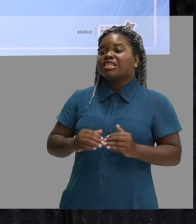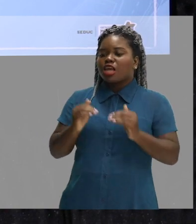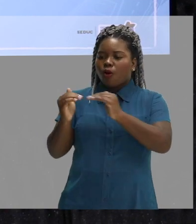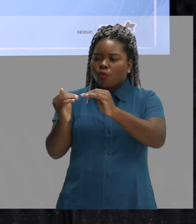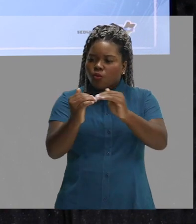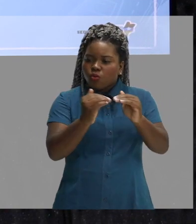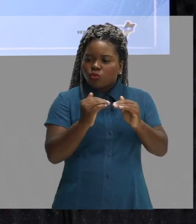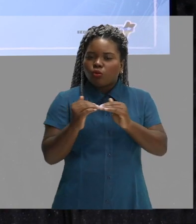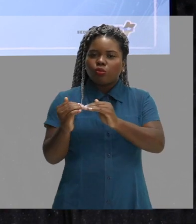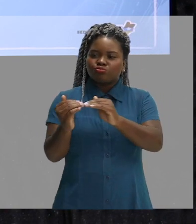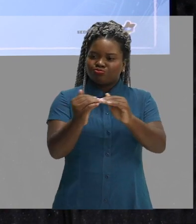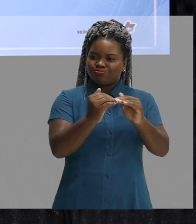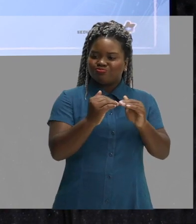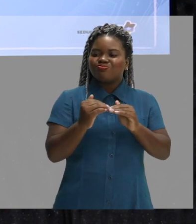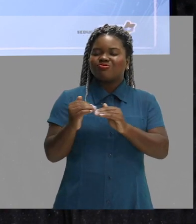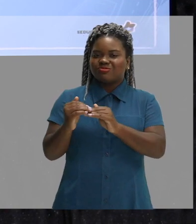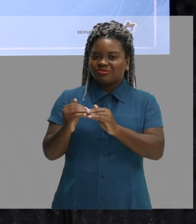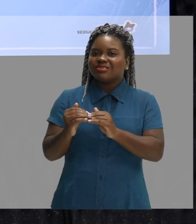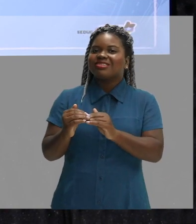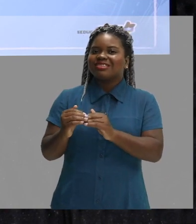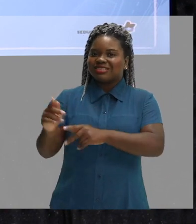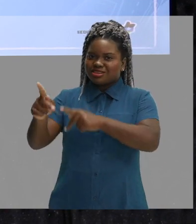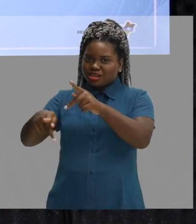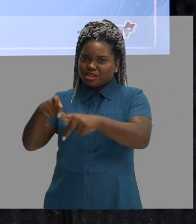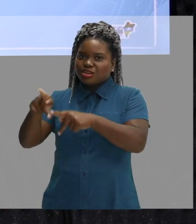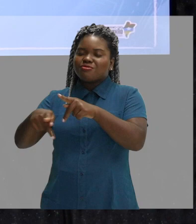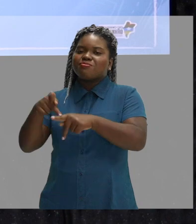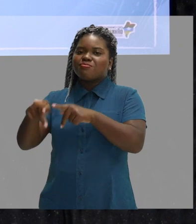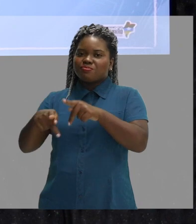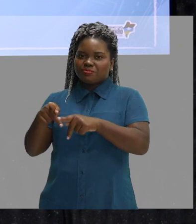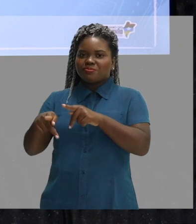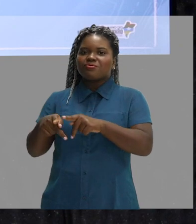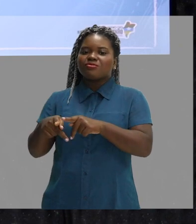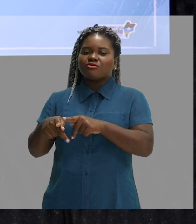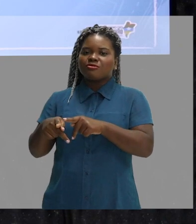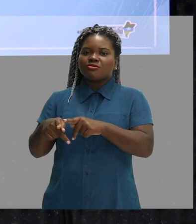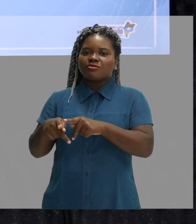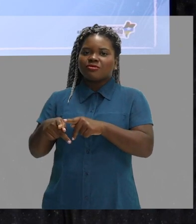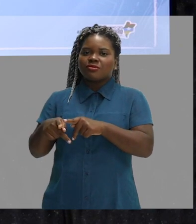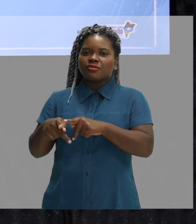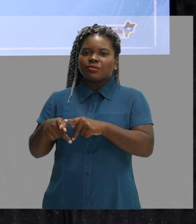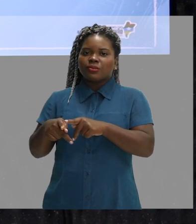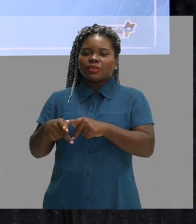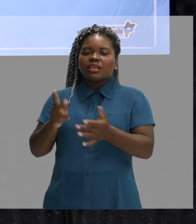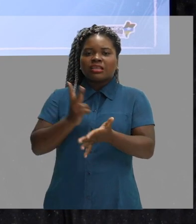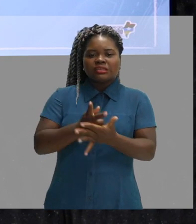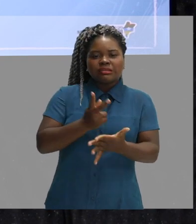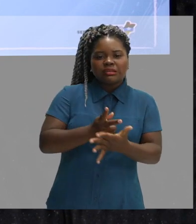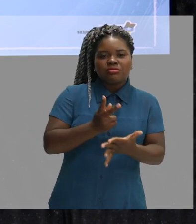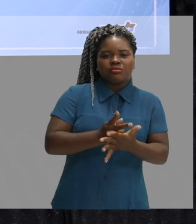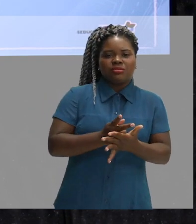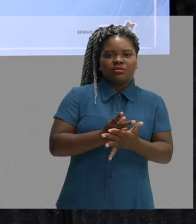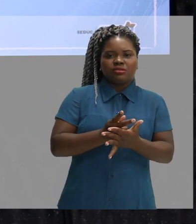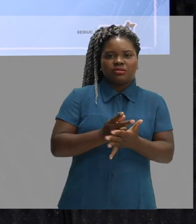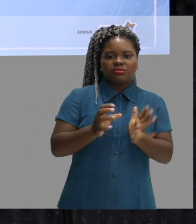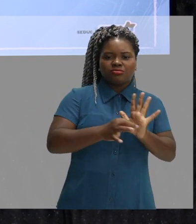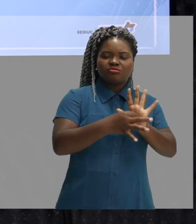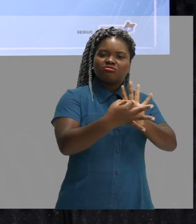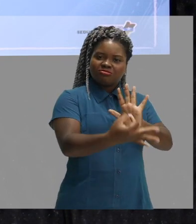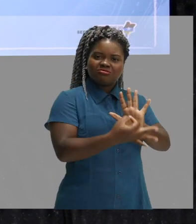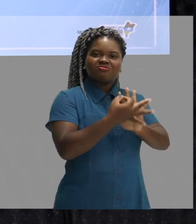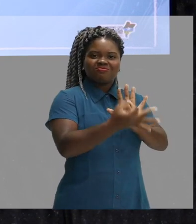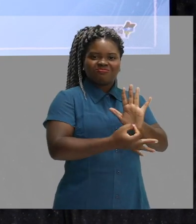concordância do povo, da coletividade. É basicamente assim. Toda decisão política teria que passar por um